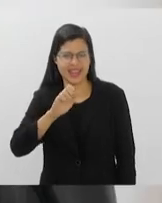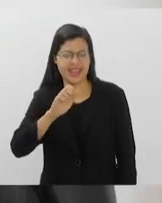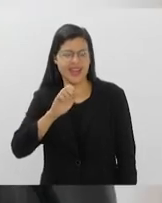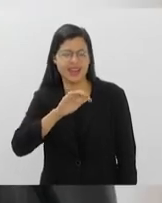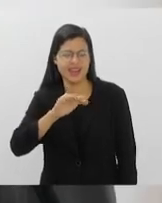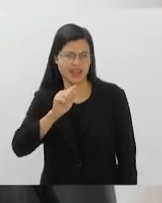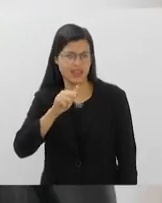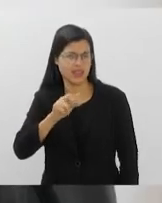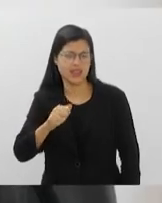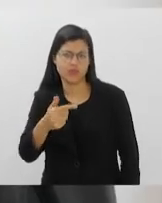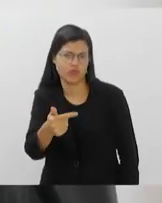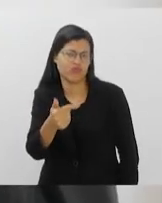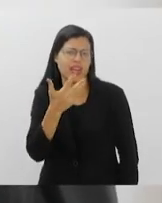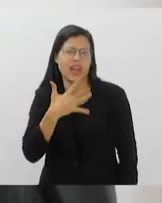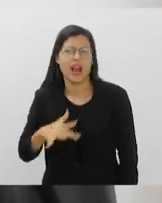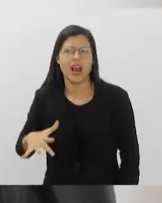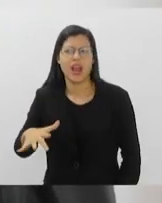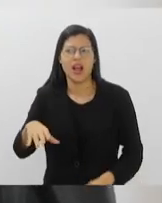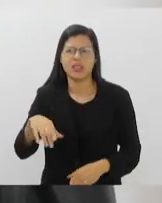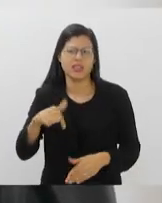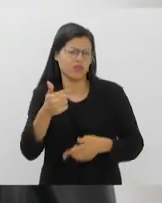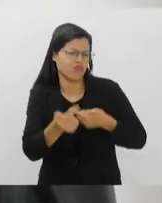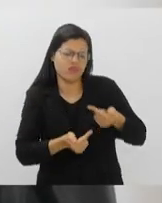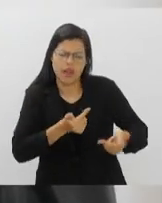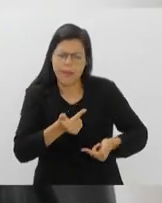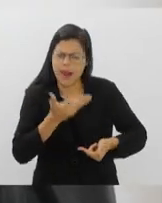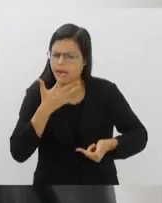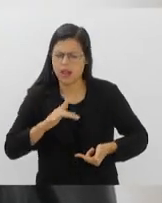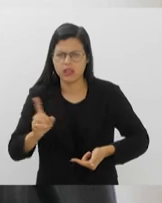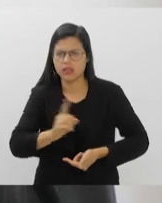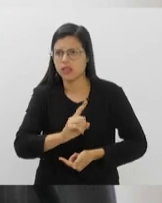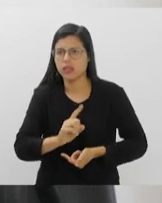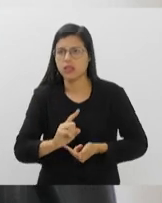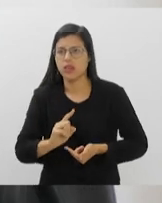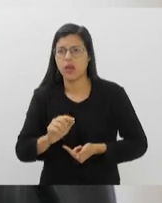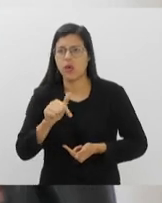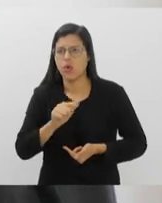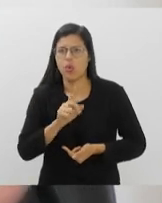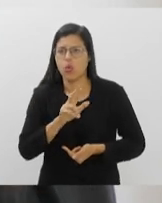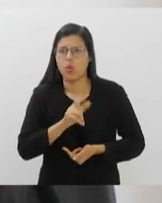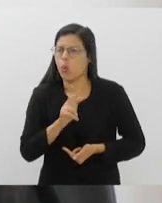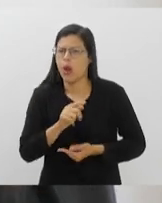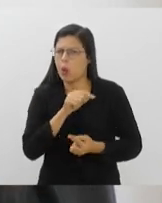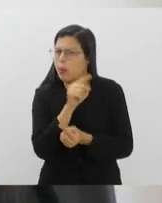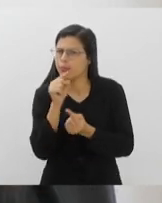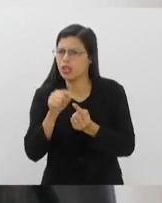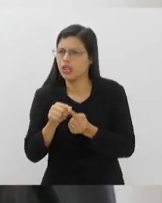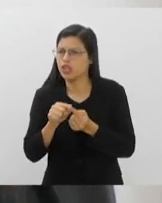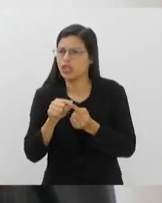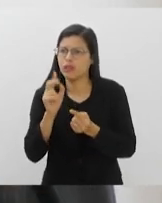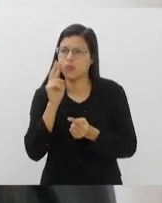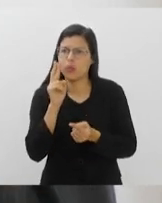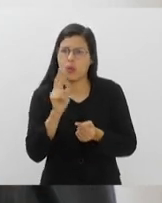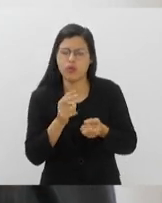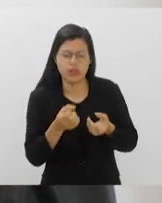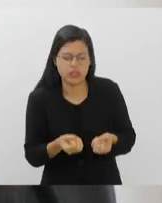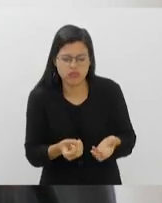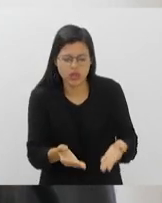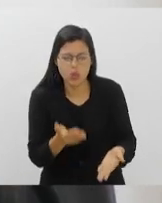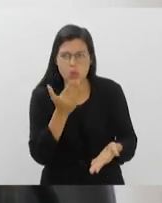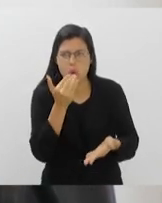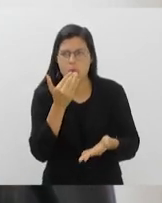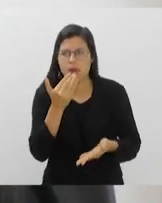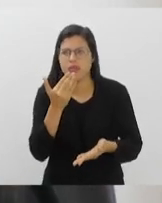não trabalha com criança não é não é não tá no objeto dele trabalhar com criança não vejo ele dando comida para criança